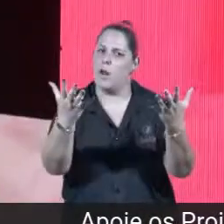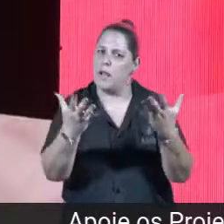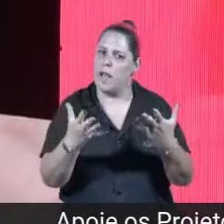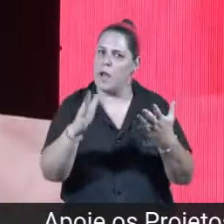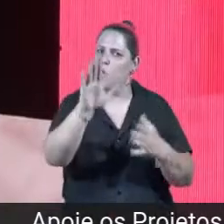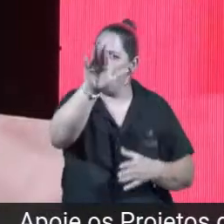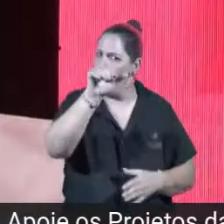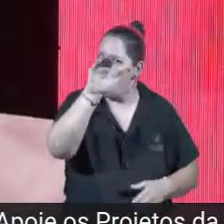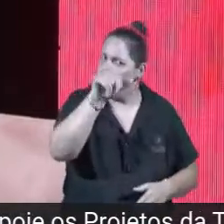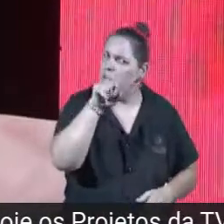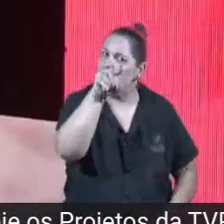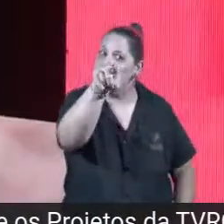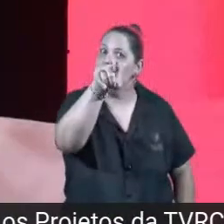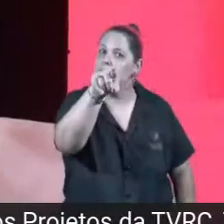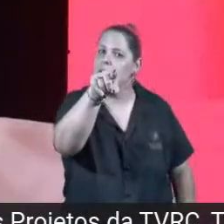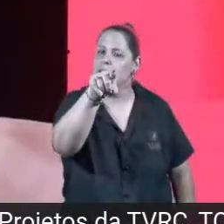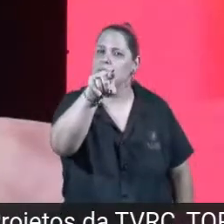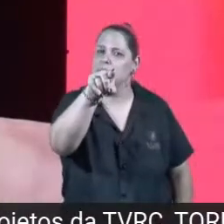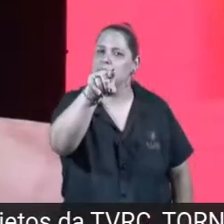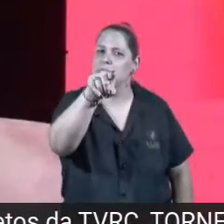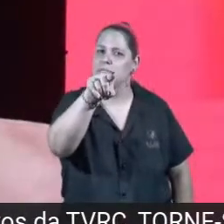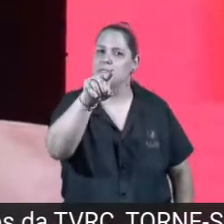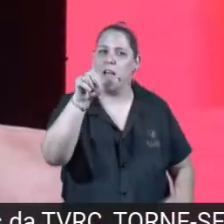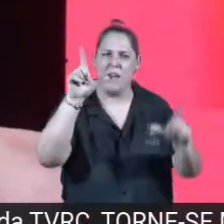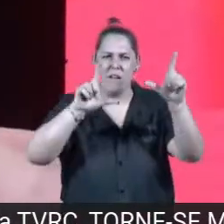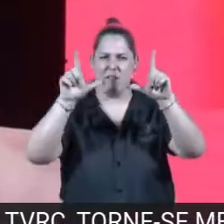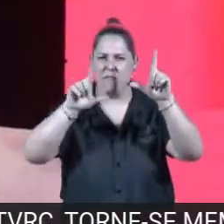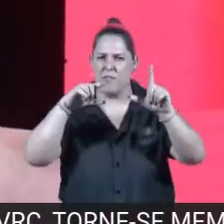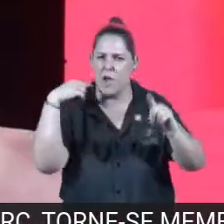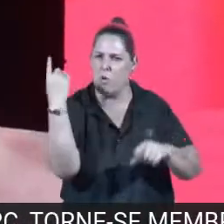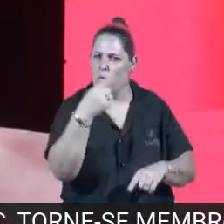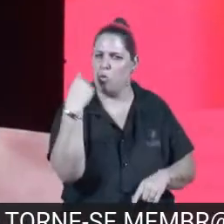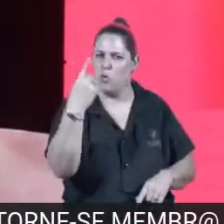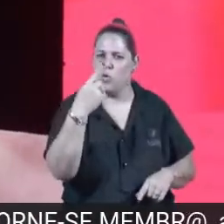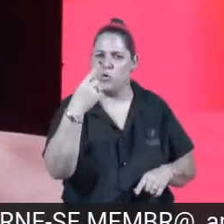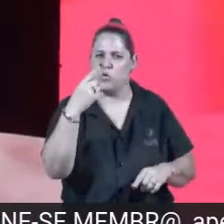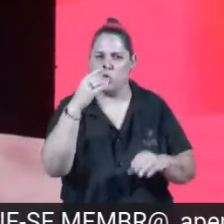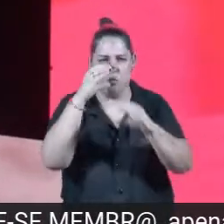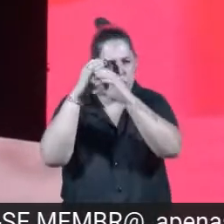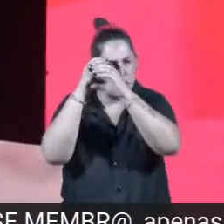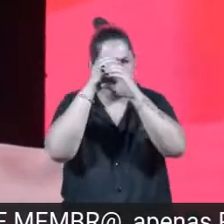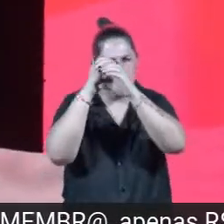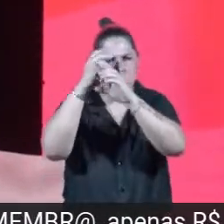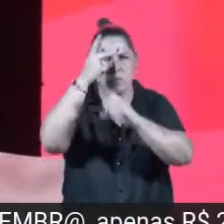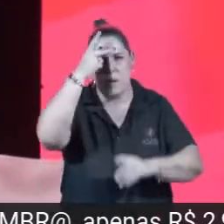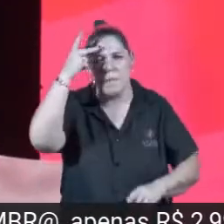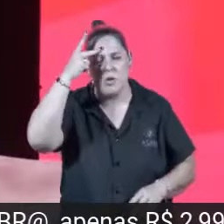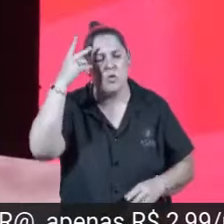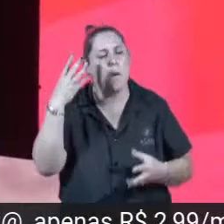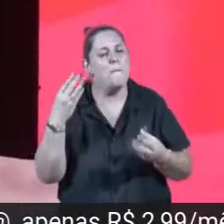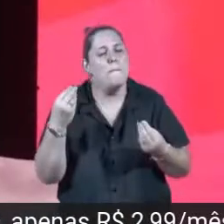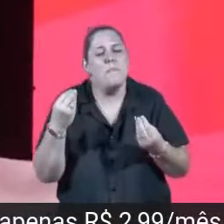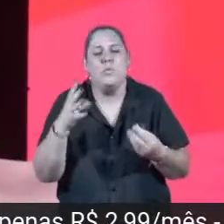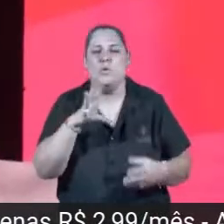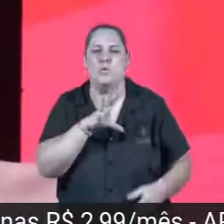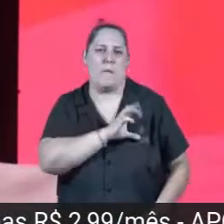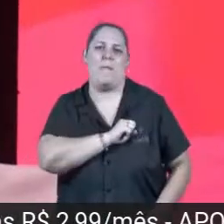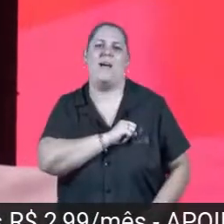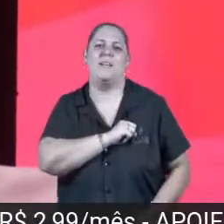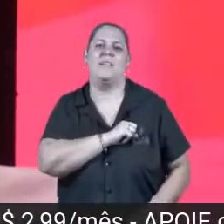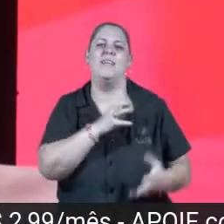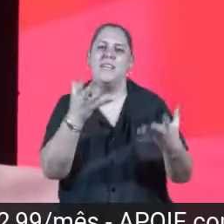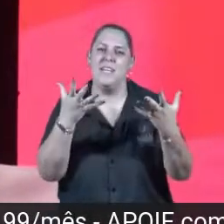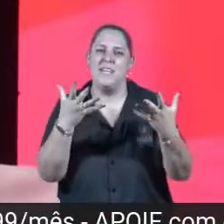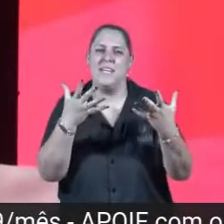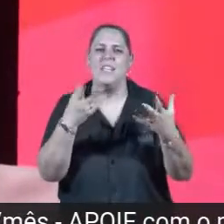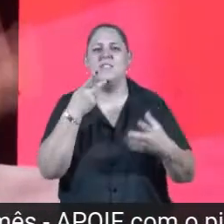aí nos acompanhando a assistir com a gente o vídeo de uma pessoa muito querida, que fez questão de